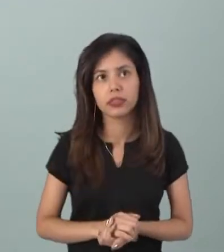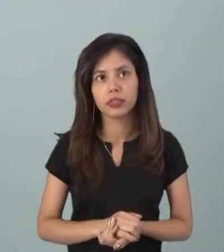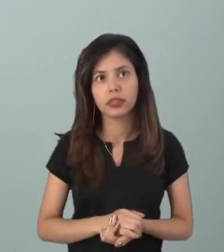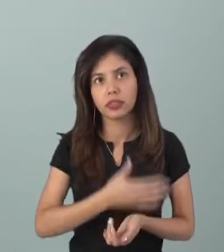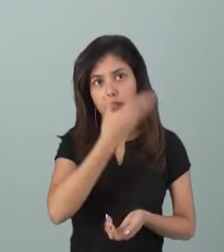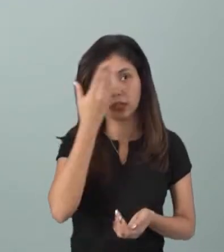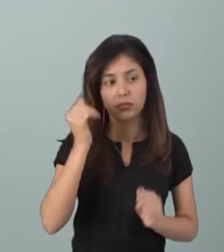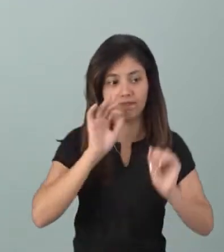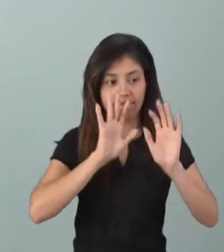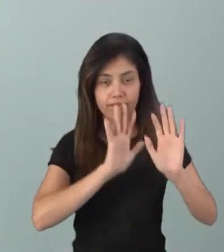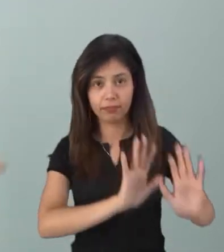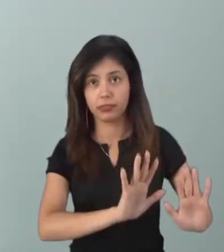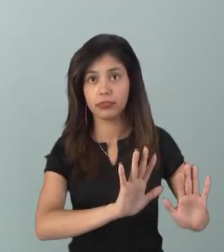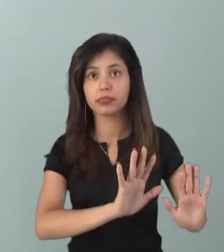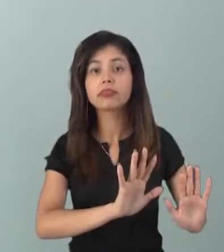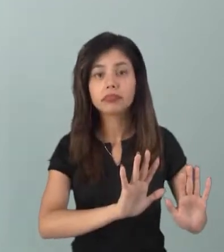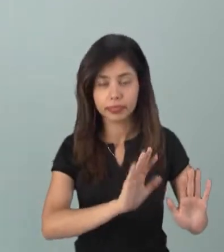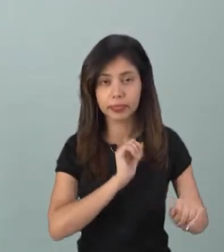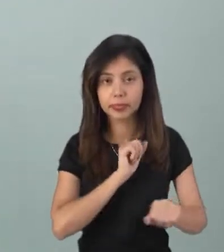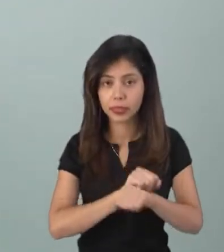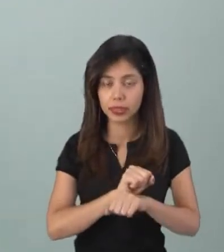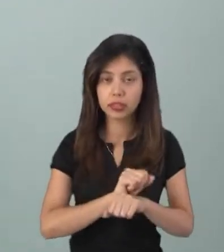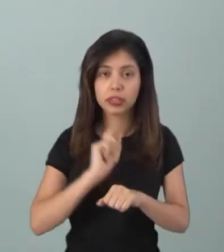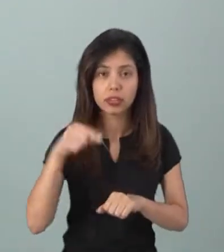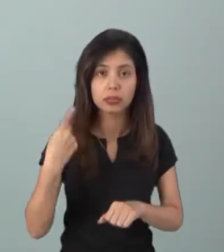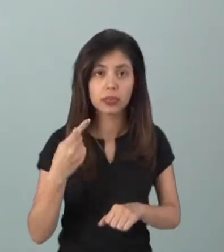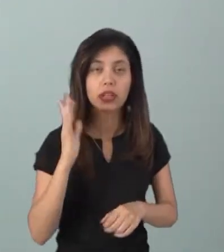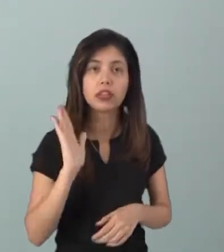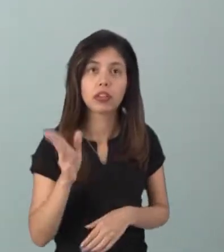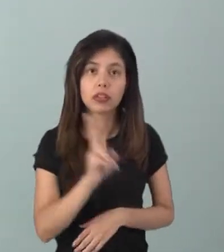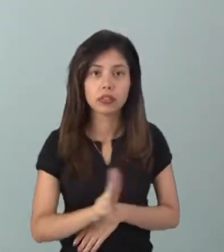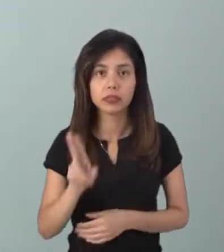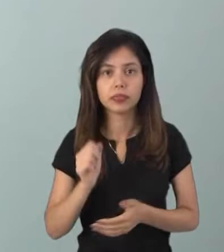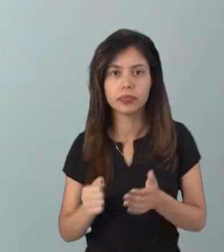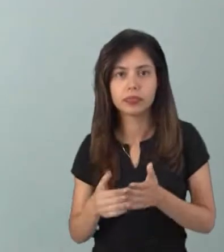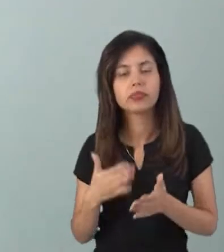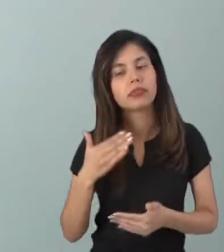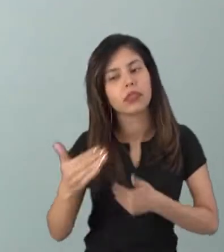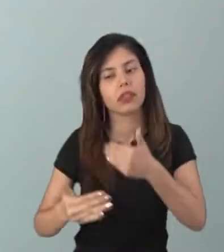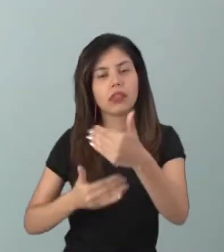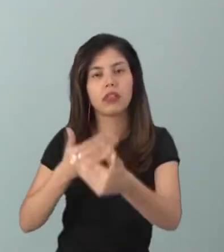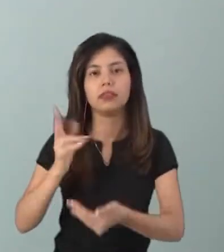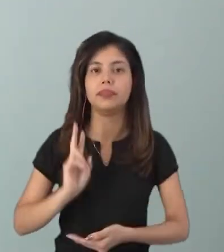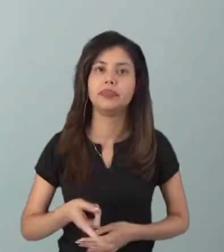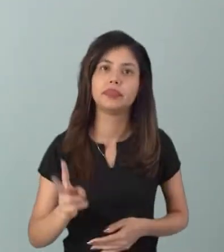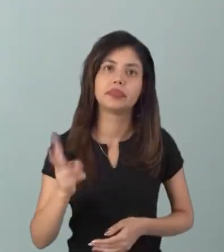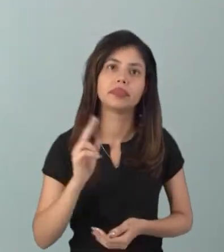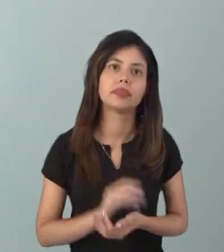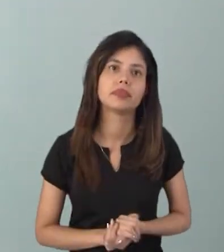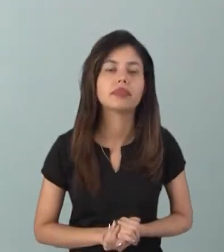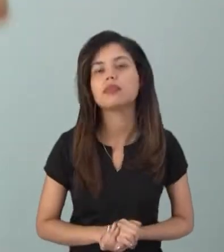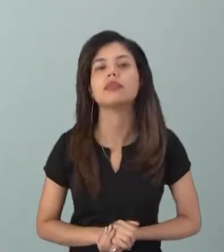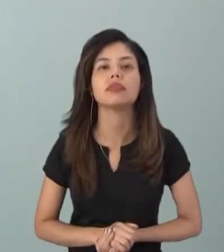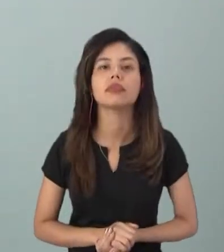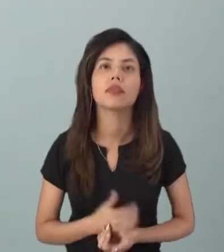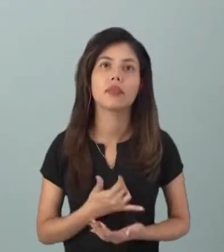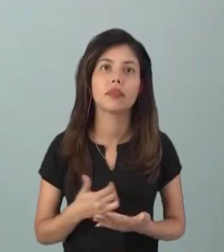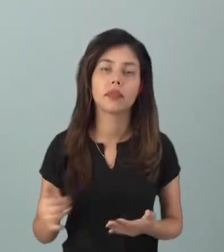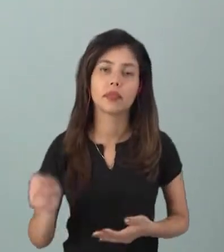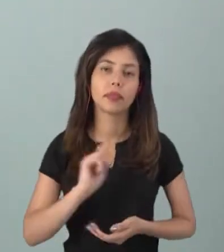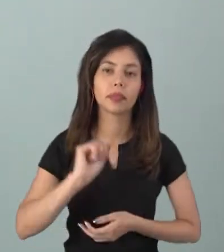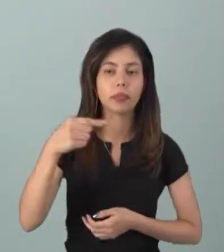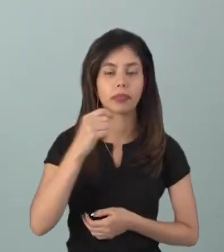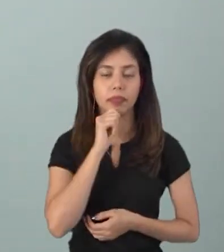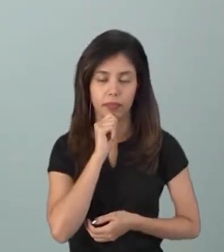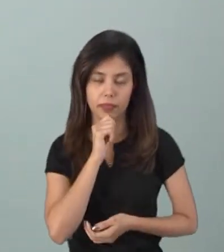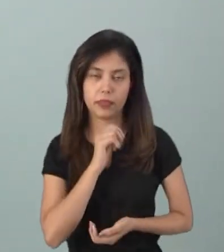pessoa deixar de ser dependente químico depois que ela já faz um uso prolongado e contínuo de um determinado tipo de droga. Além